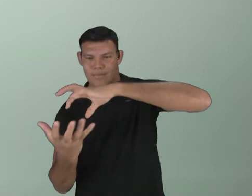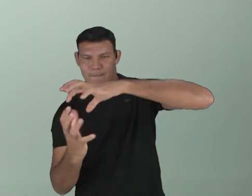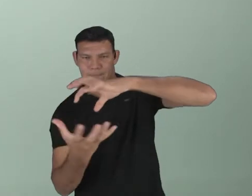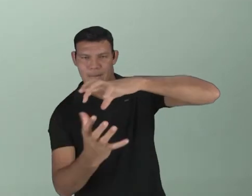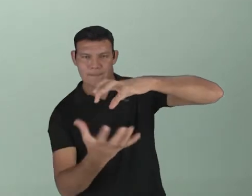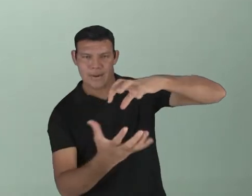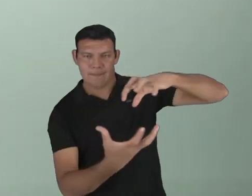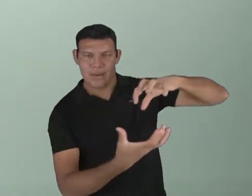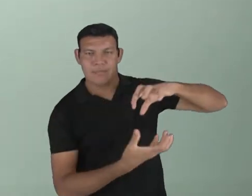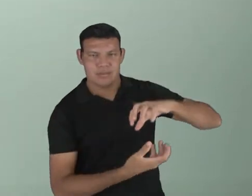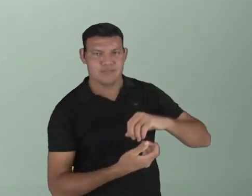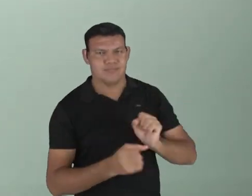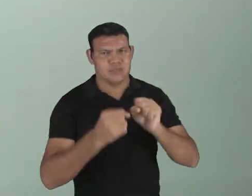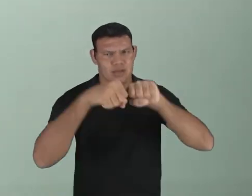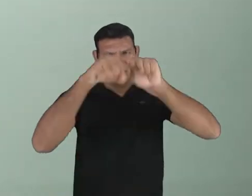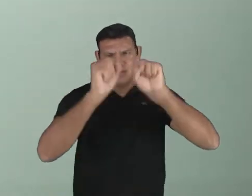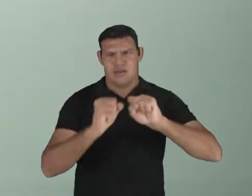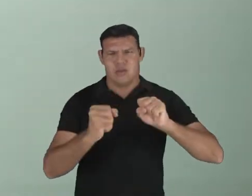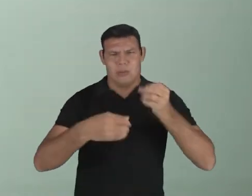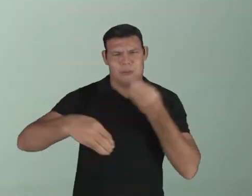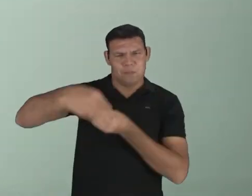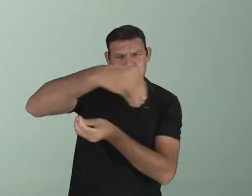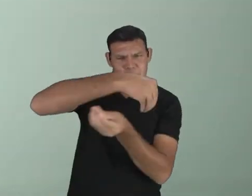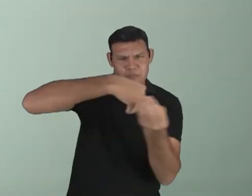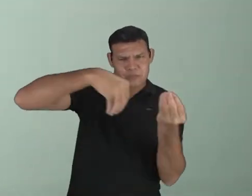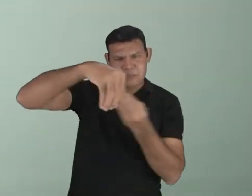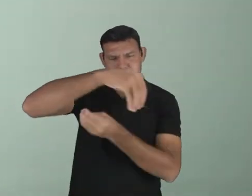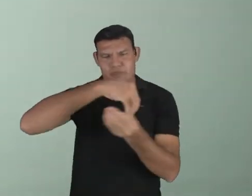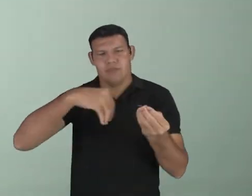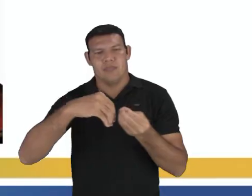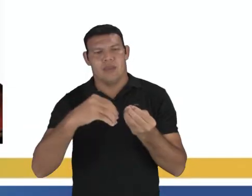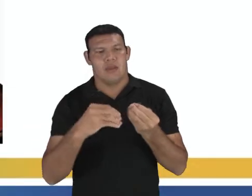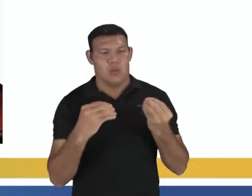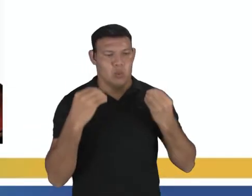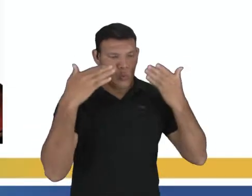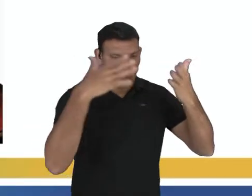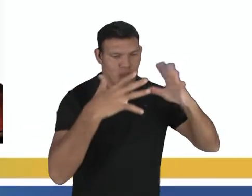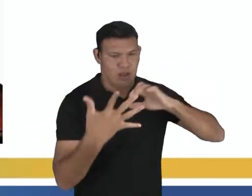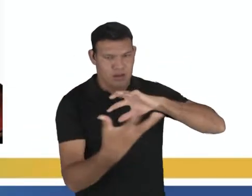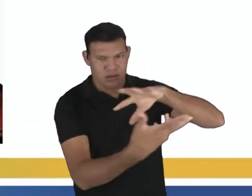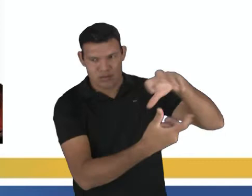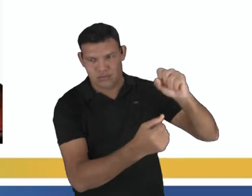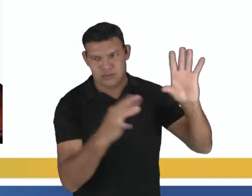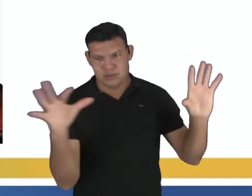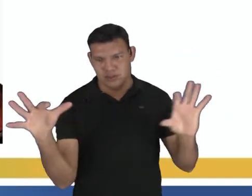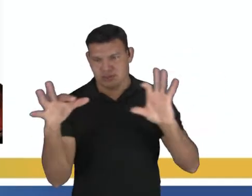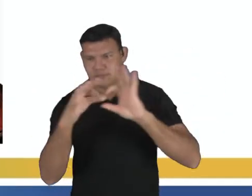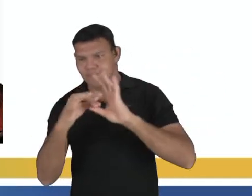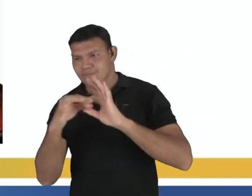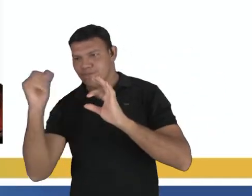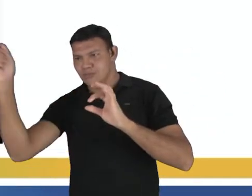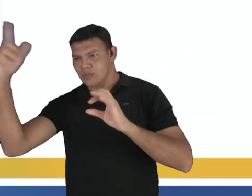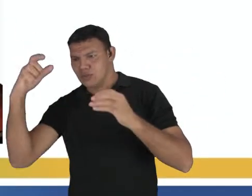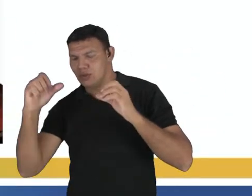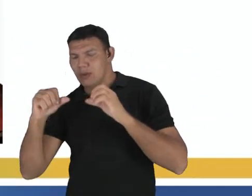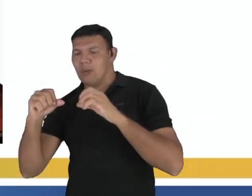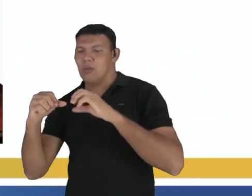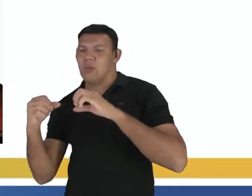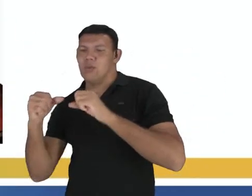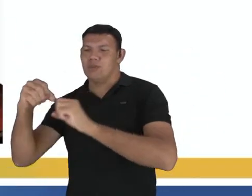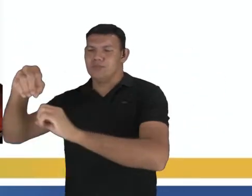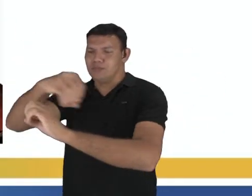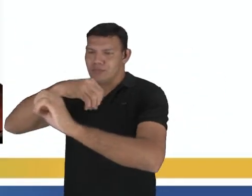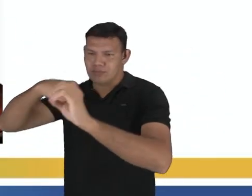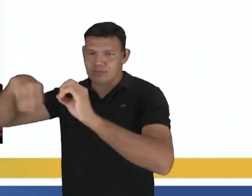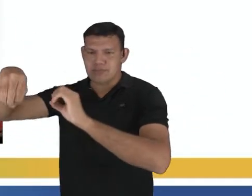e o sistema dele era meio que uma mistura ali do geocêntrico com o heliocêntrico. Então, no sistema dele, o